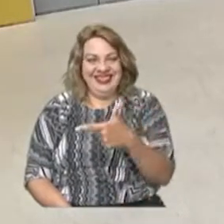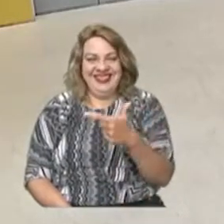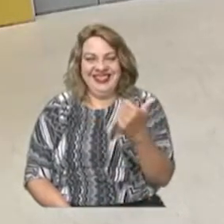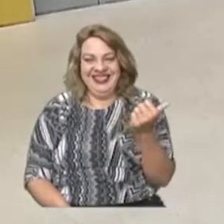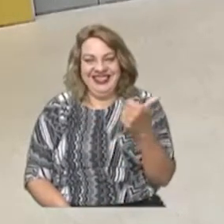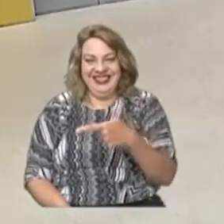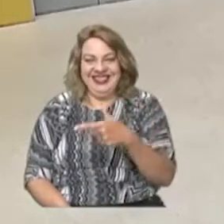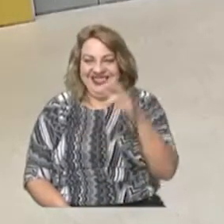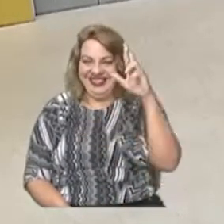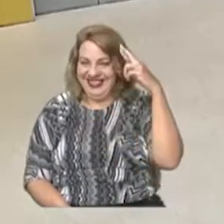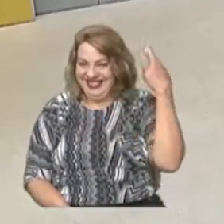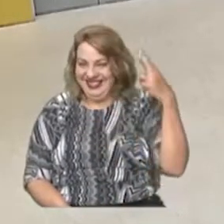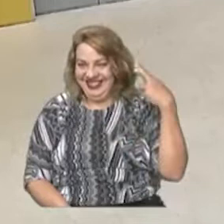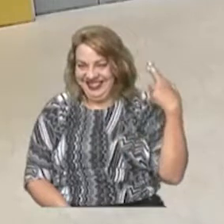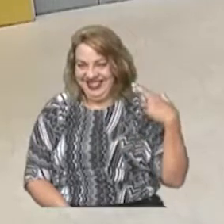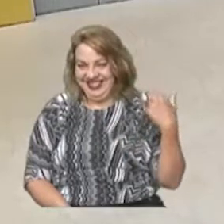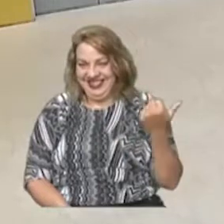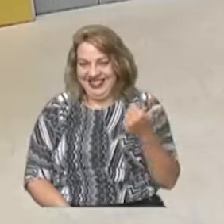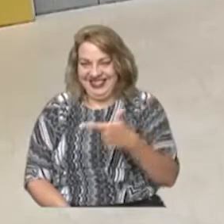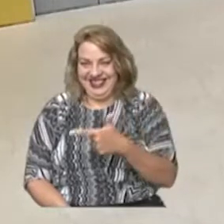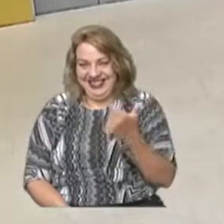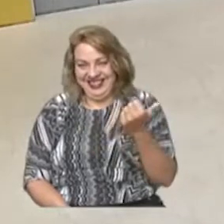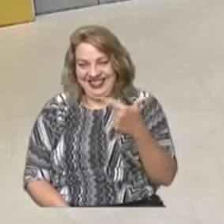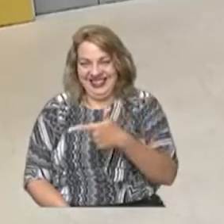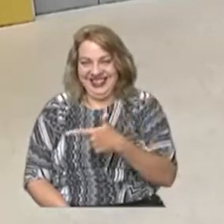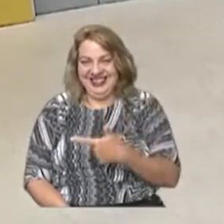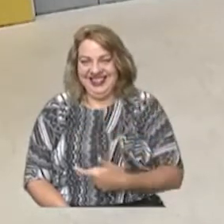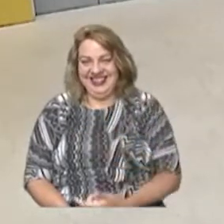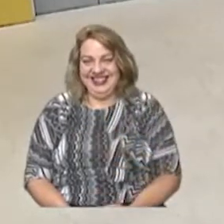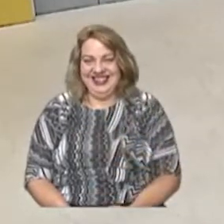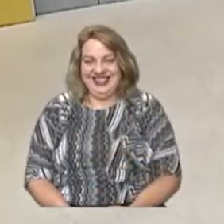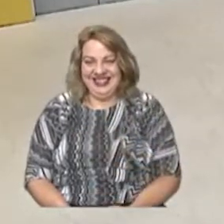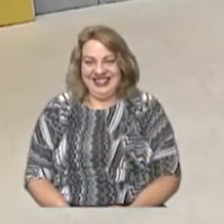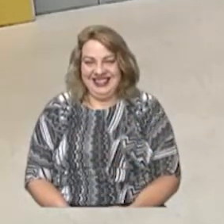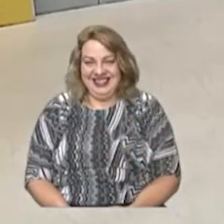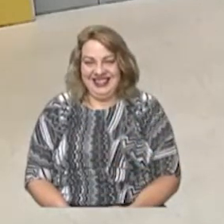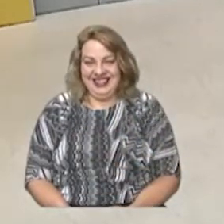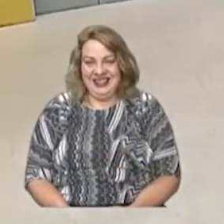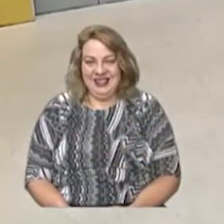Rose, com a 12, Rose, começou com a 12, Rose.